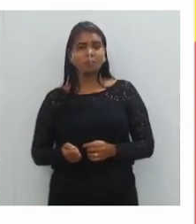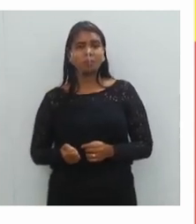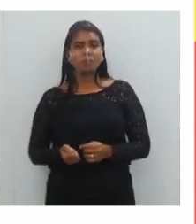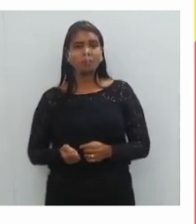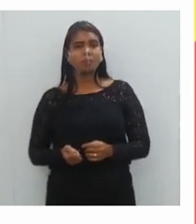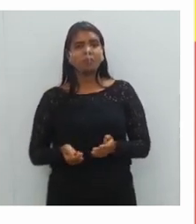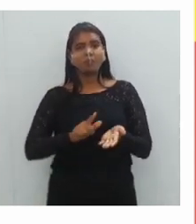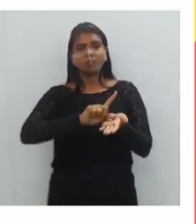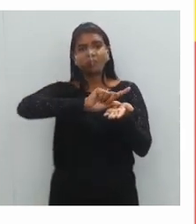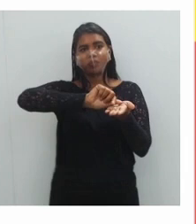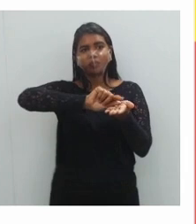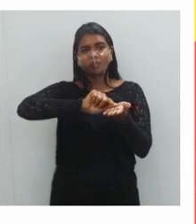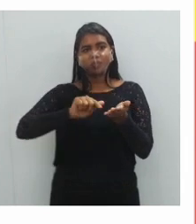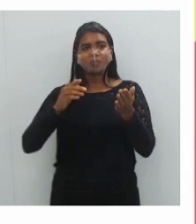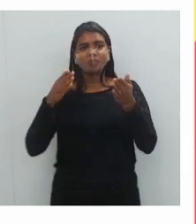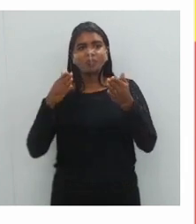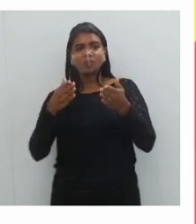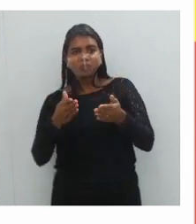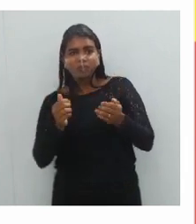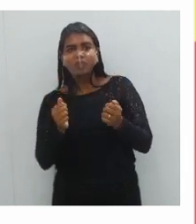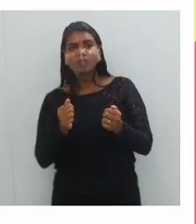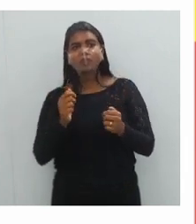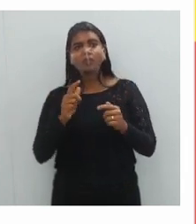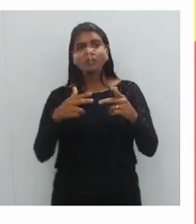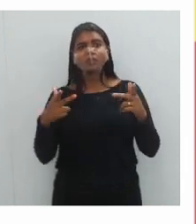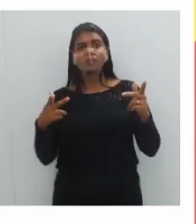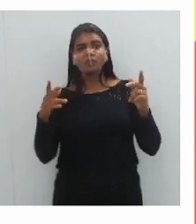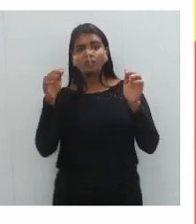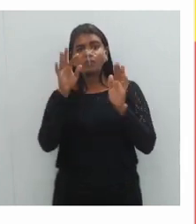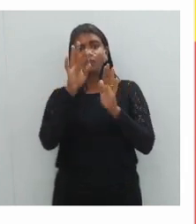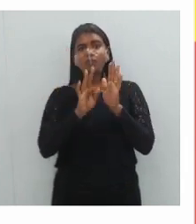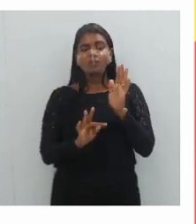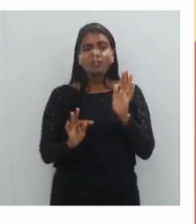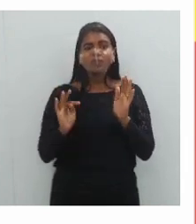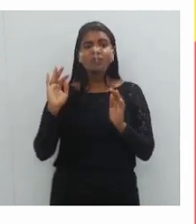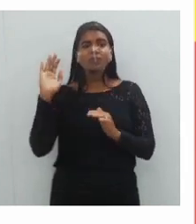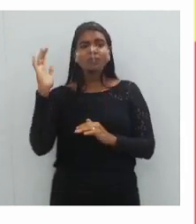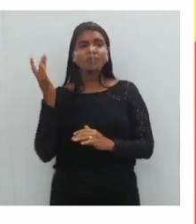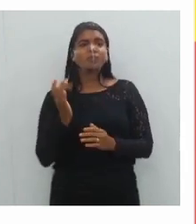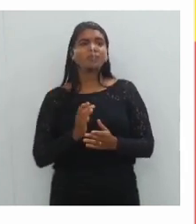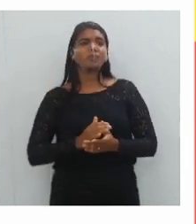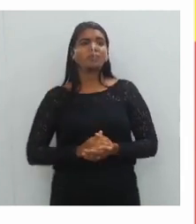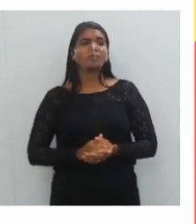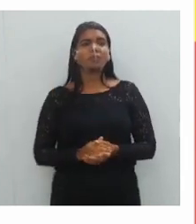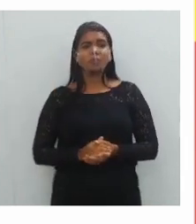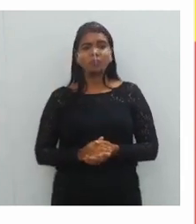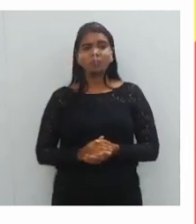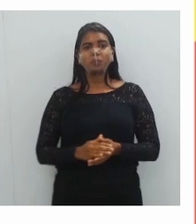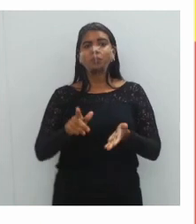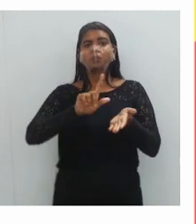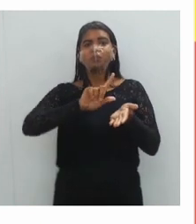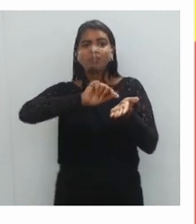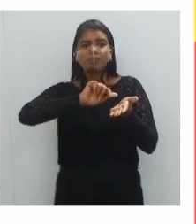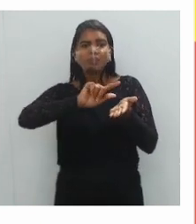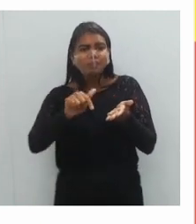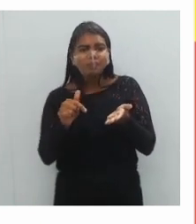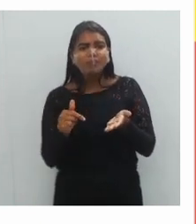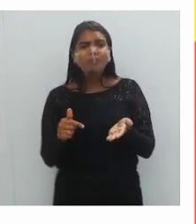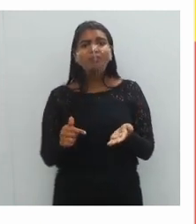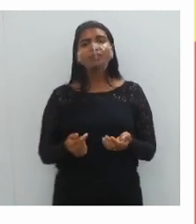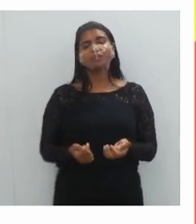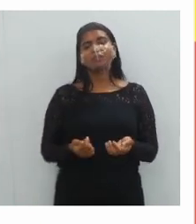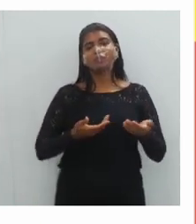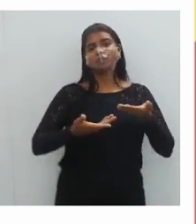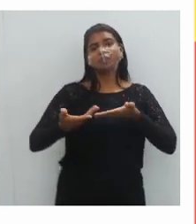Um gênero que aborda fatos e textos atemporais, um gênero que está